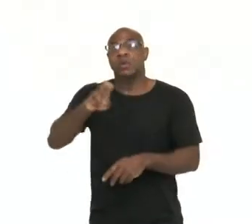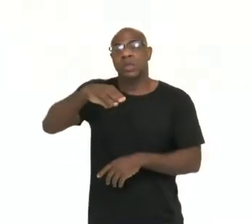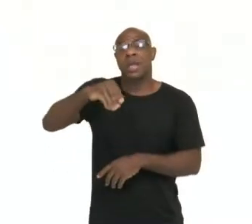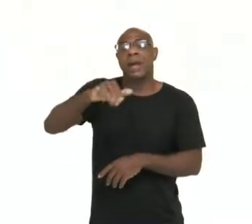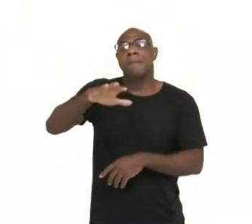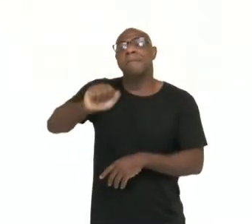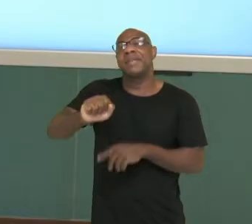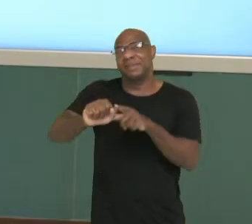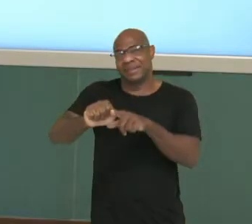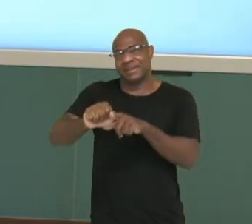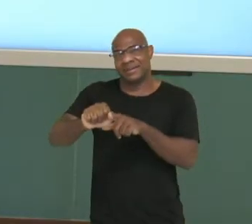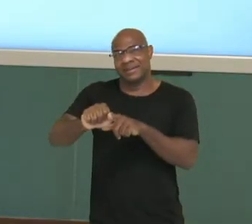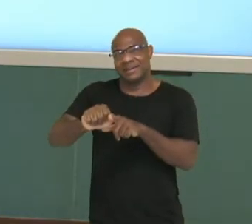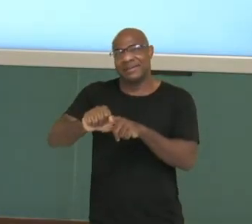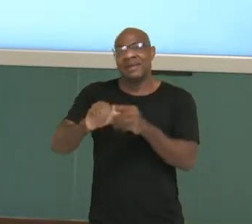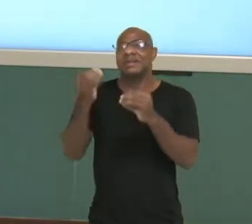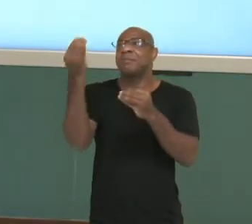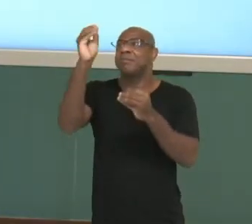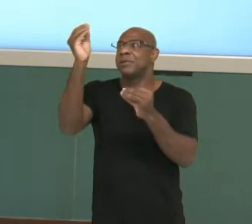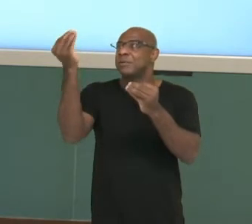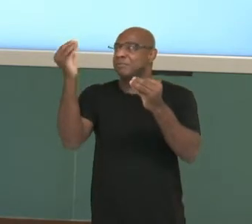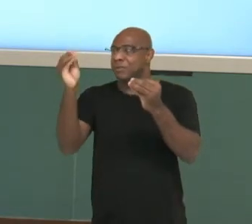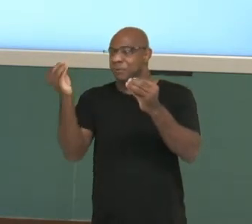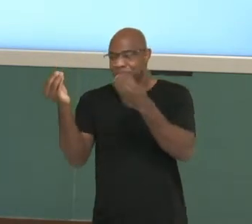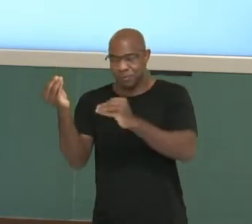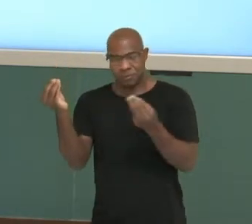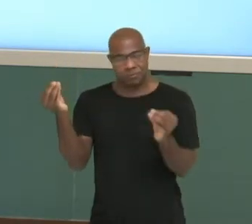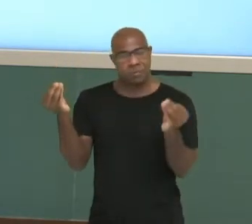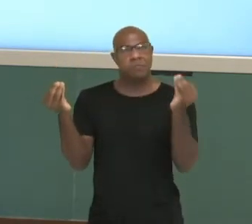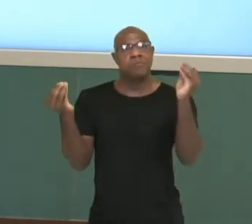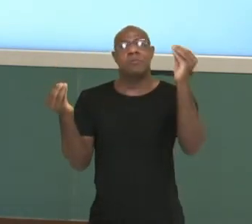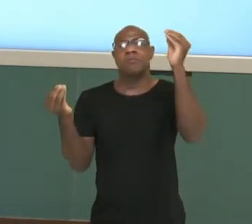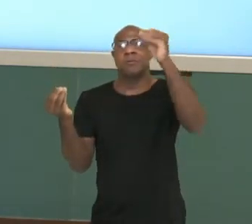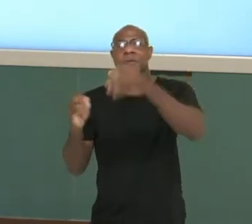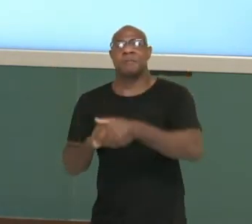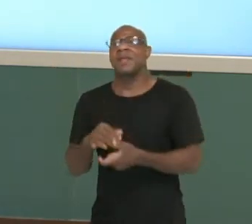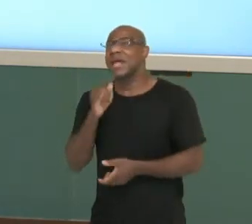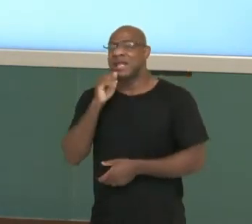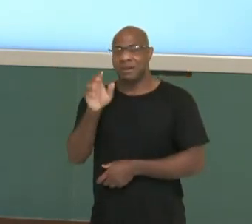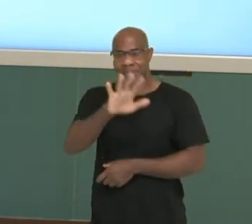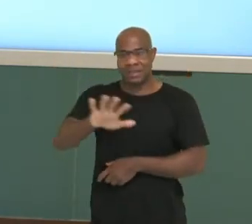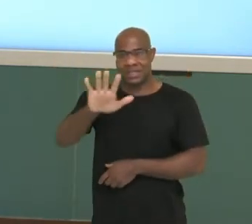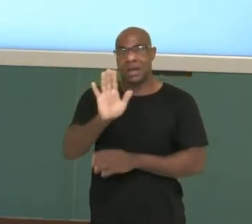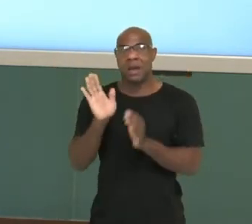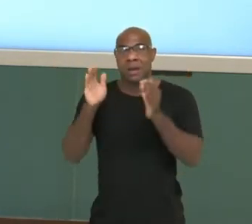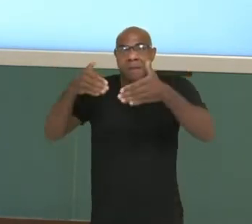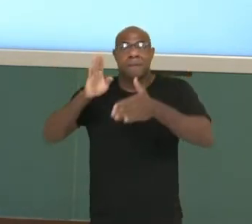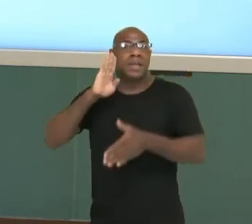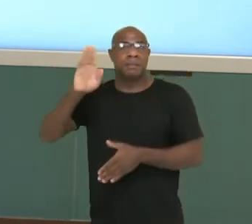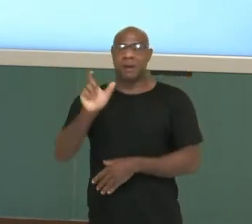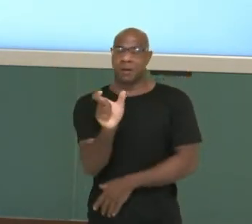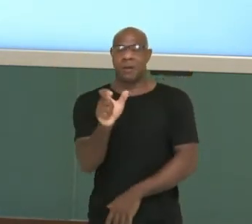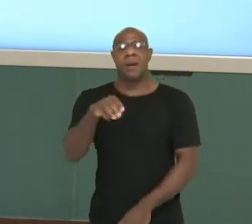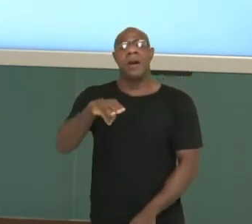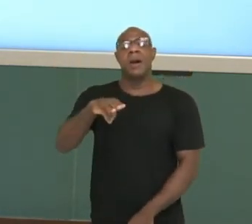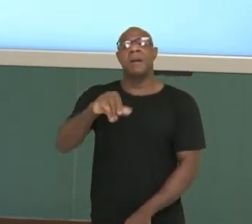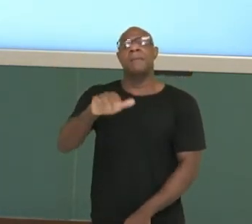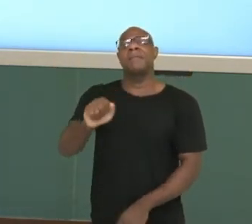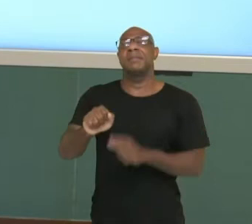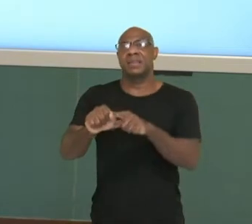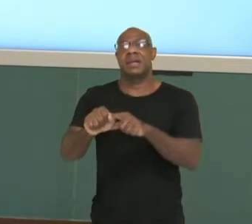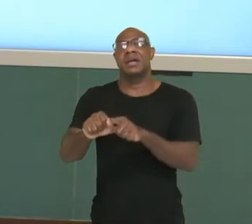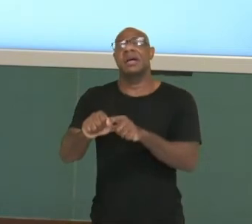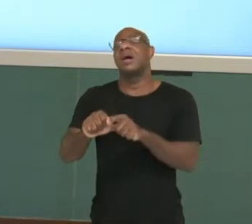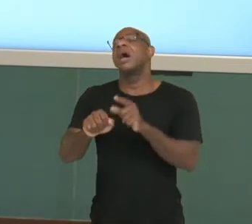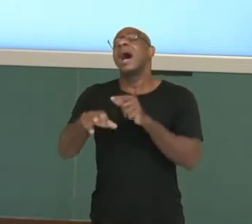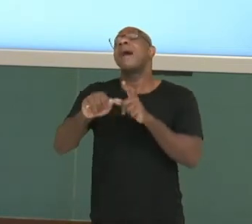a construção do mapa conceitual. Por exemplo, mímica. Então, o que nós falamos que a mímica ela